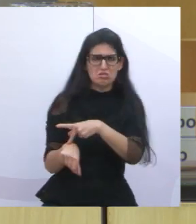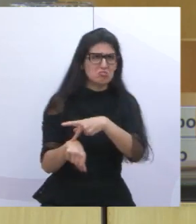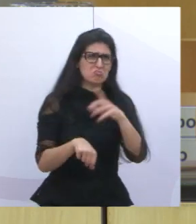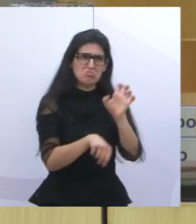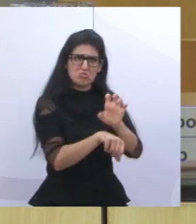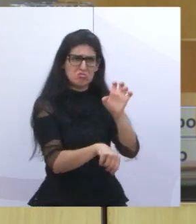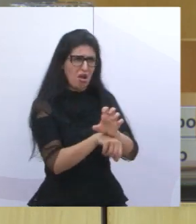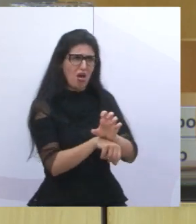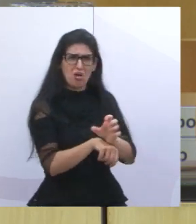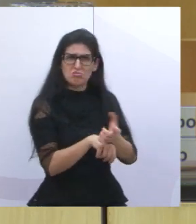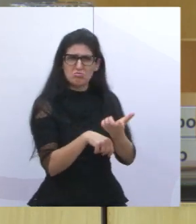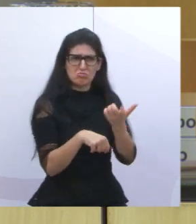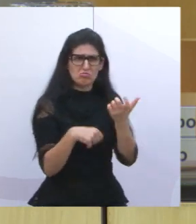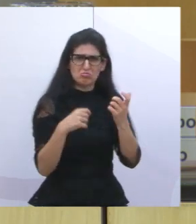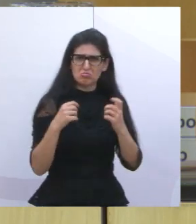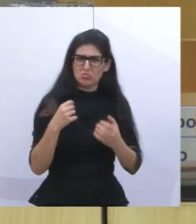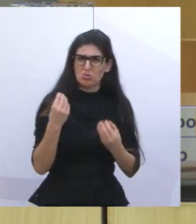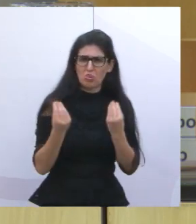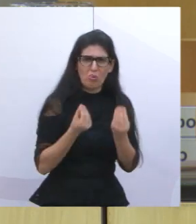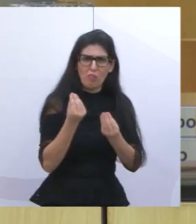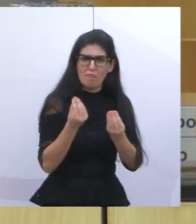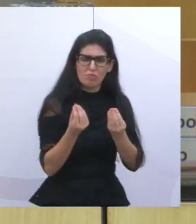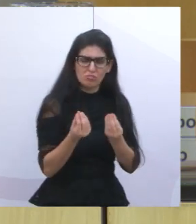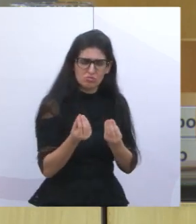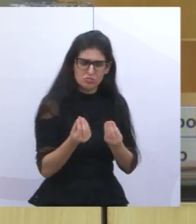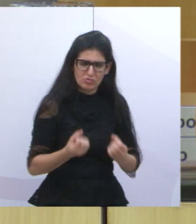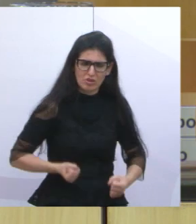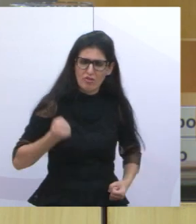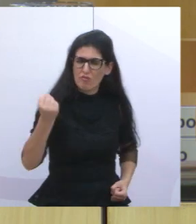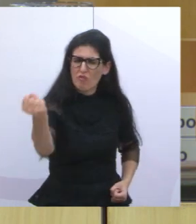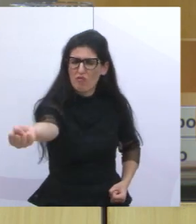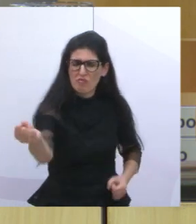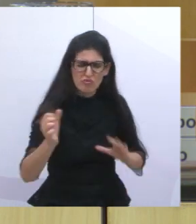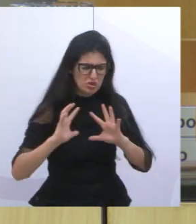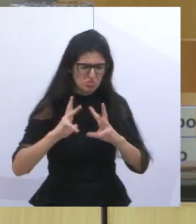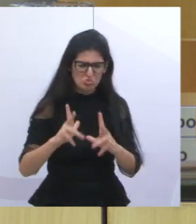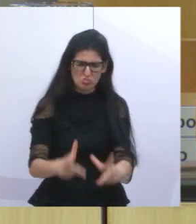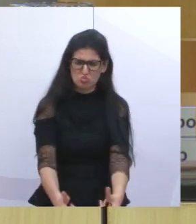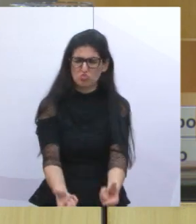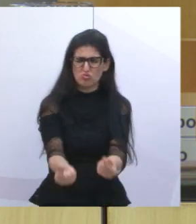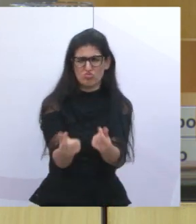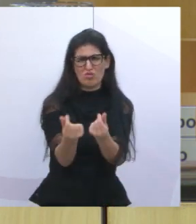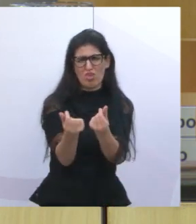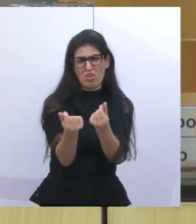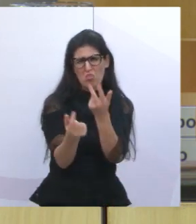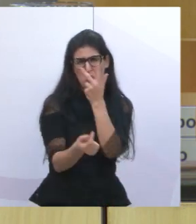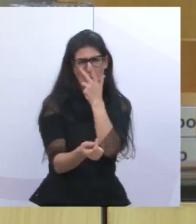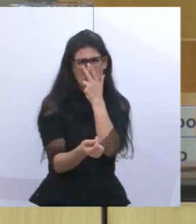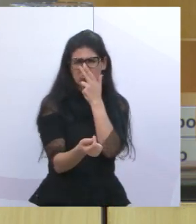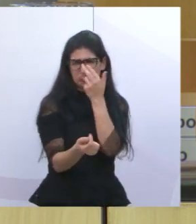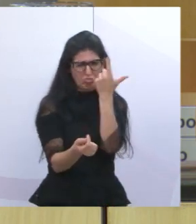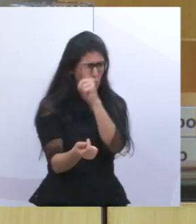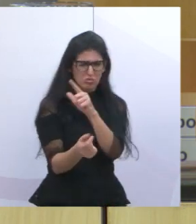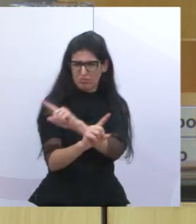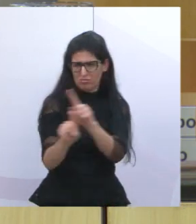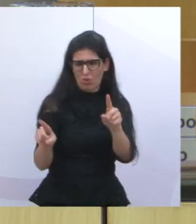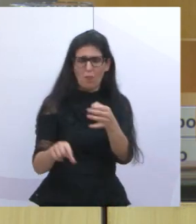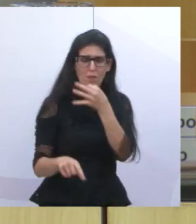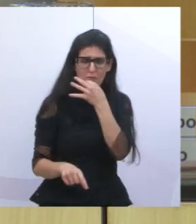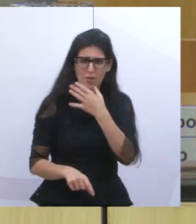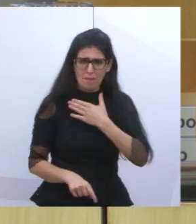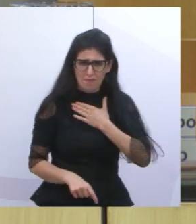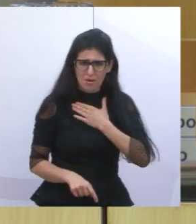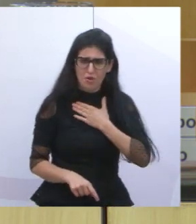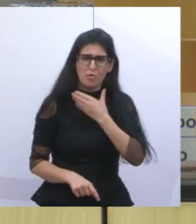condições de devolver a contribuição de melhoramentos. Então, a minha opinião, o prefeito fez